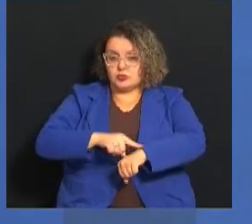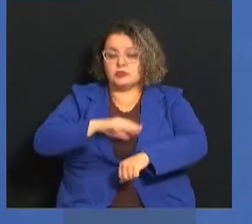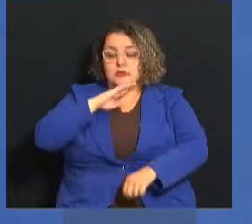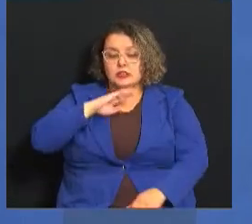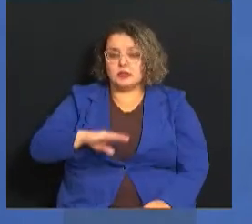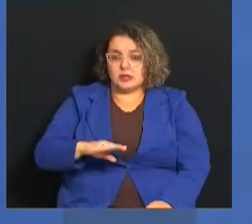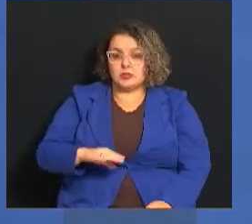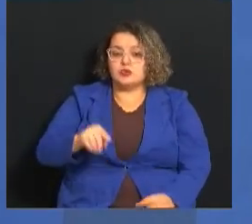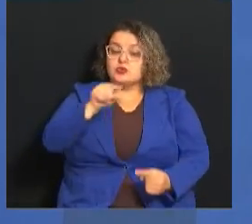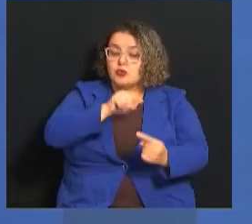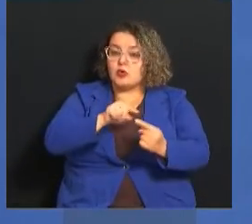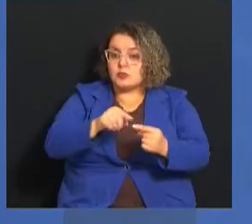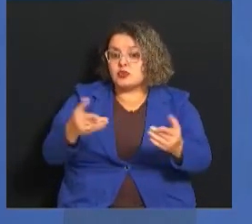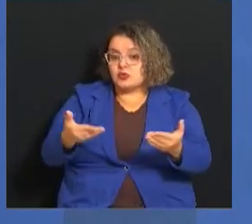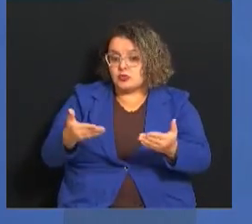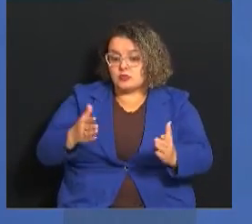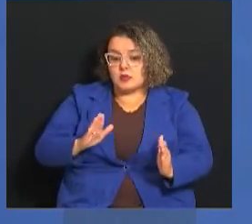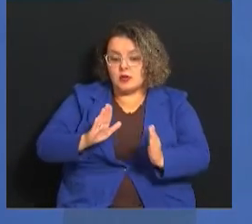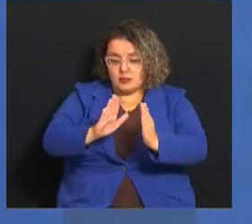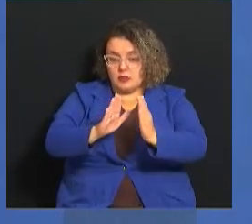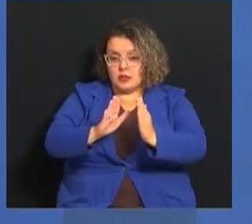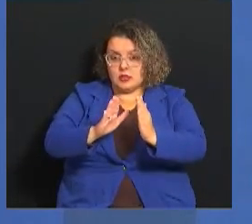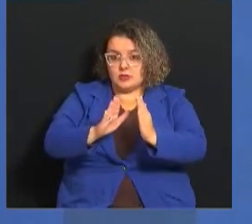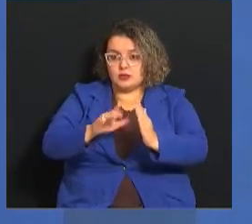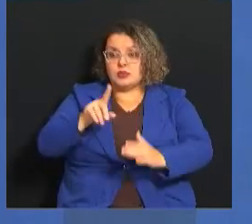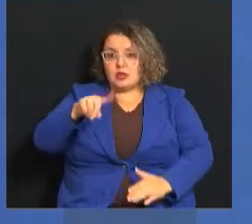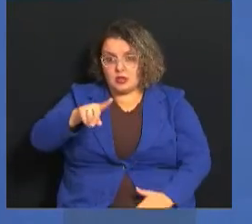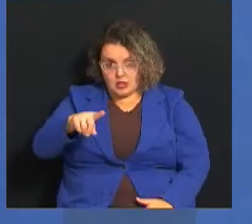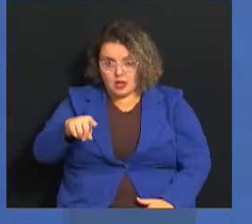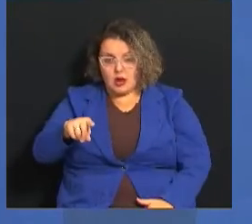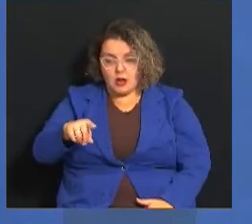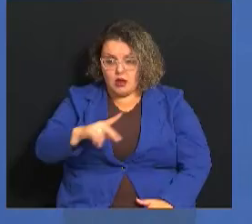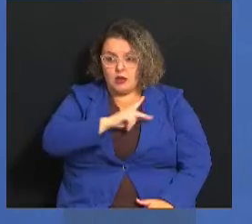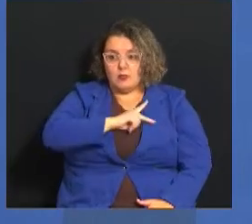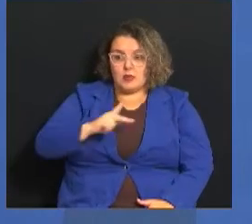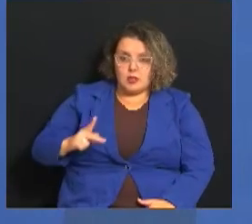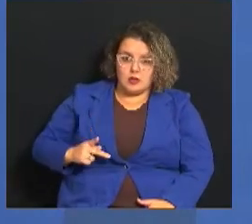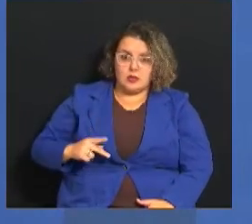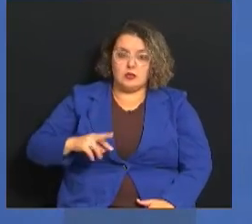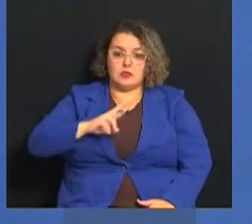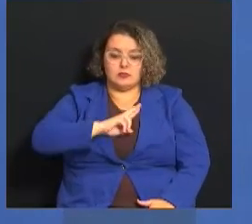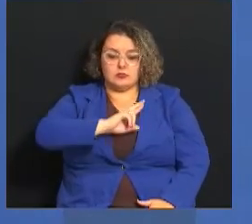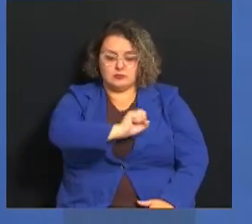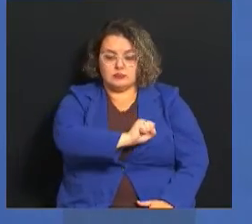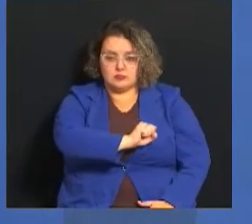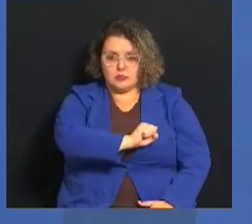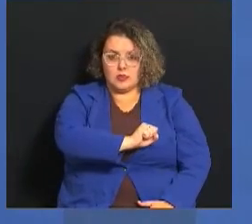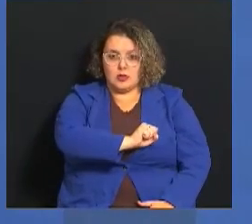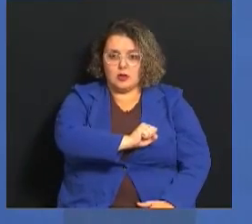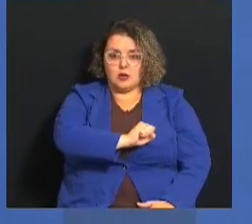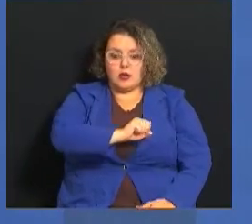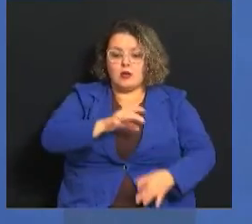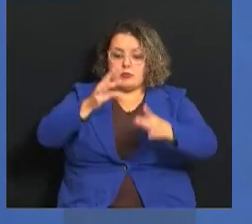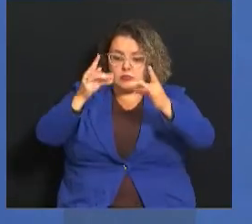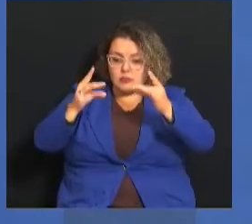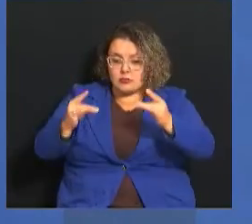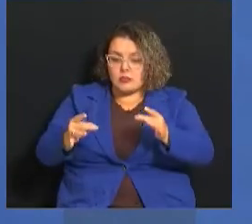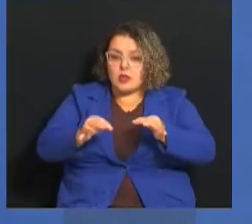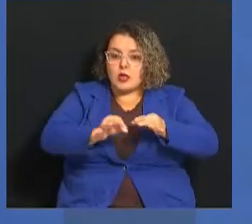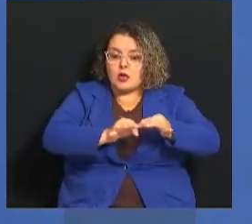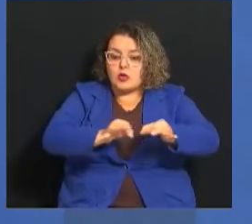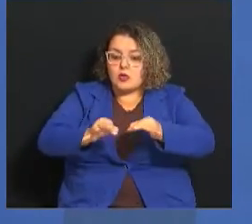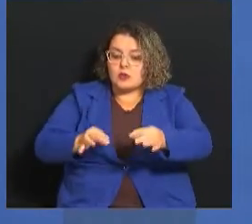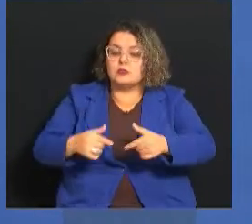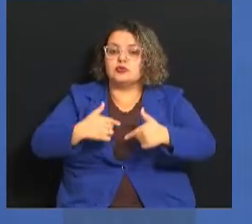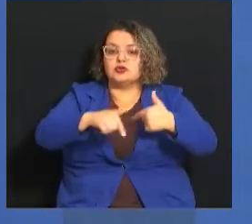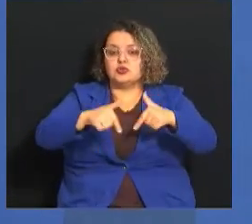objetivo de hoje, desta Frente Parlamentar, que é presidida pelo vereador Luiz Rossini, é definir um cronograma de